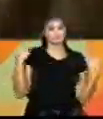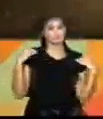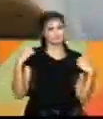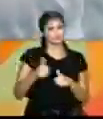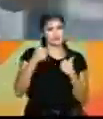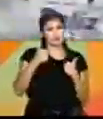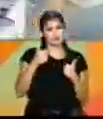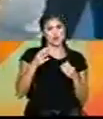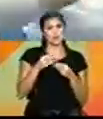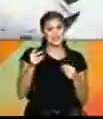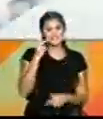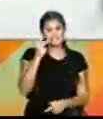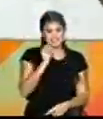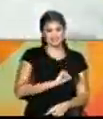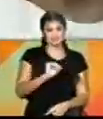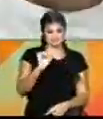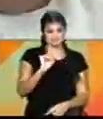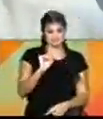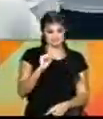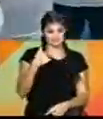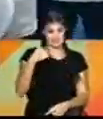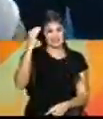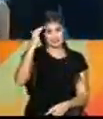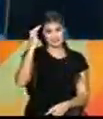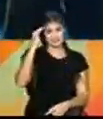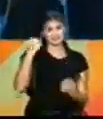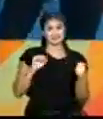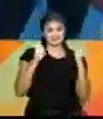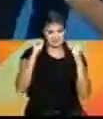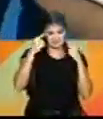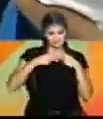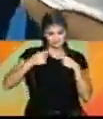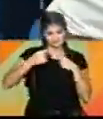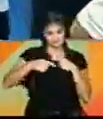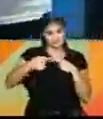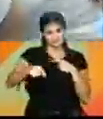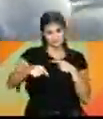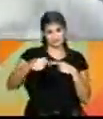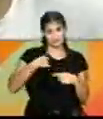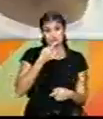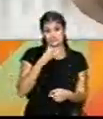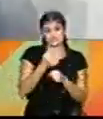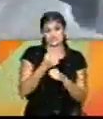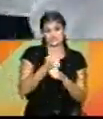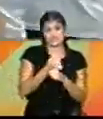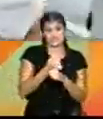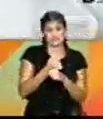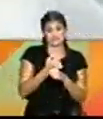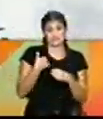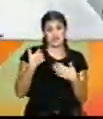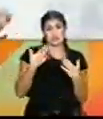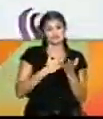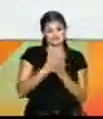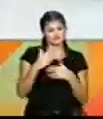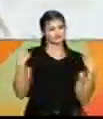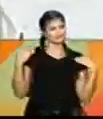sua qualidade de vida. Muito, e alivia muito a minha cabeça, o meu stress, o meu dia-a-dia, que deixei de trabalhar. E então o desporto mantém-na ativa,